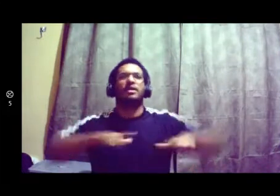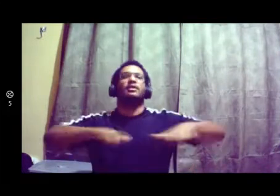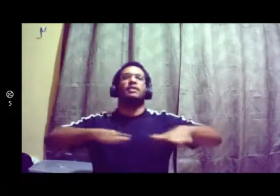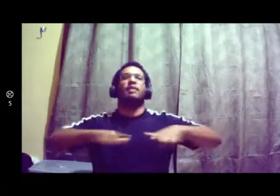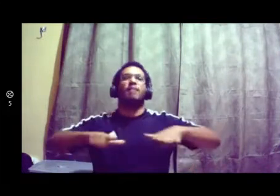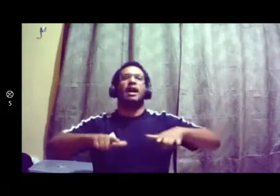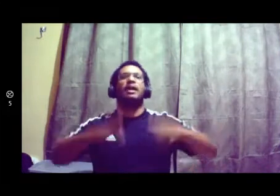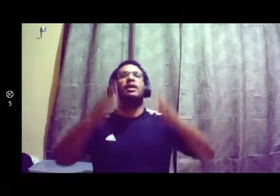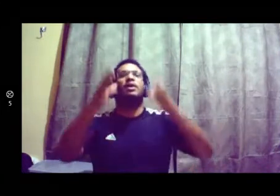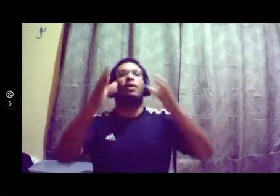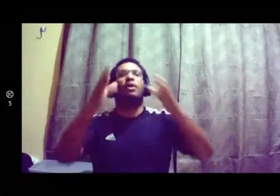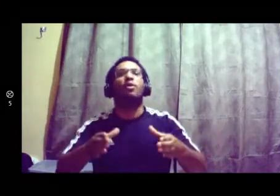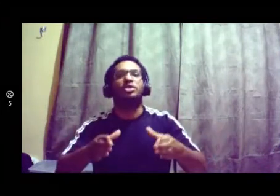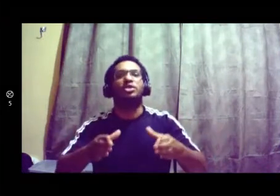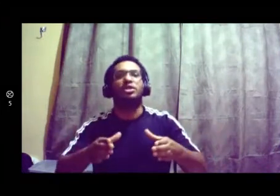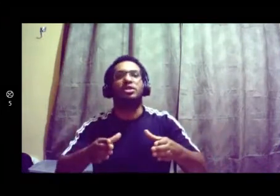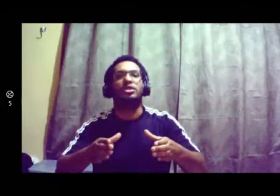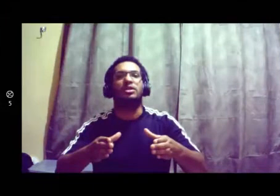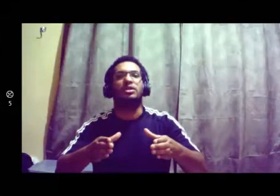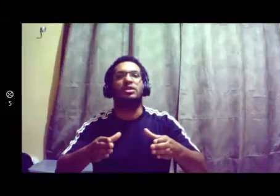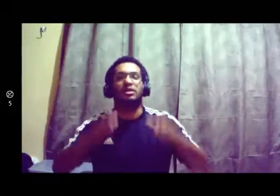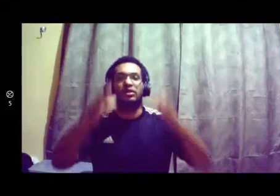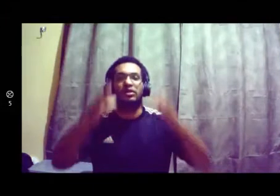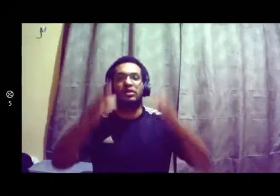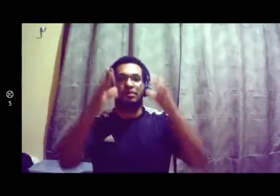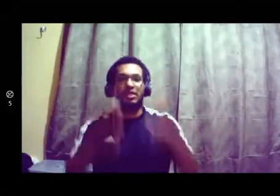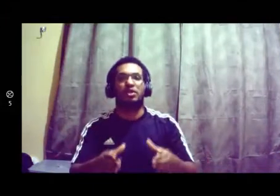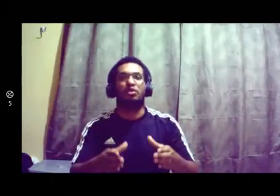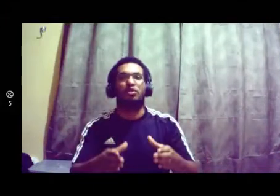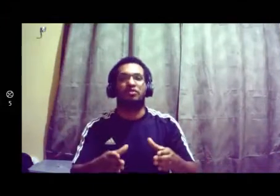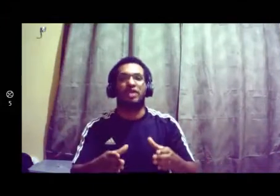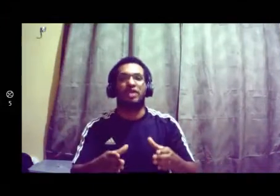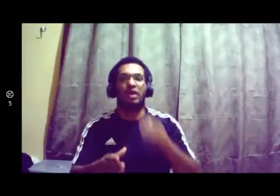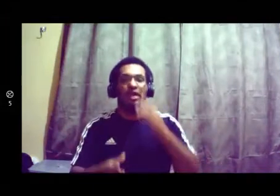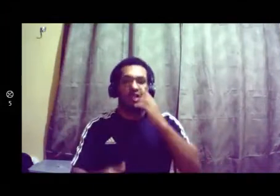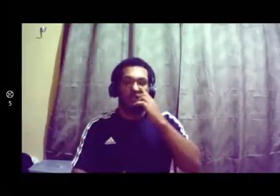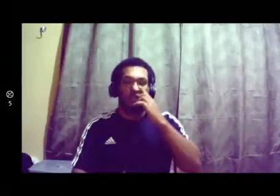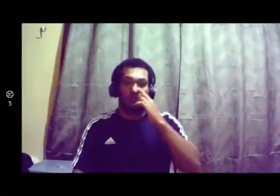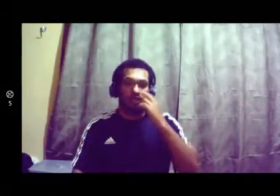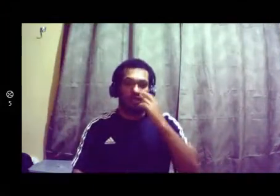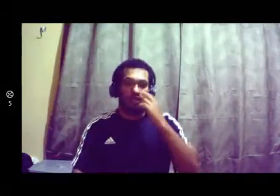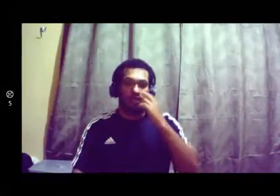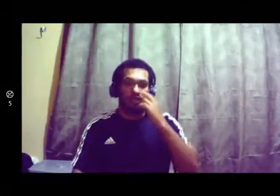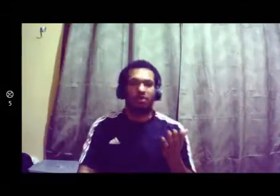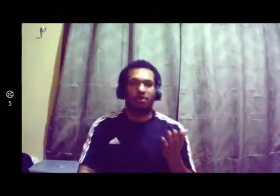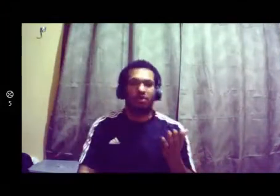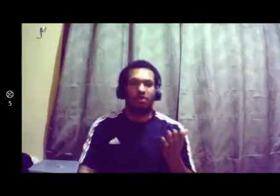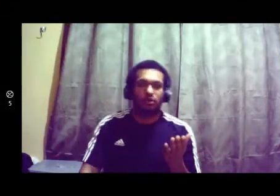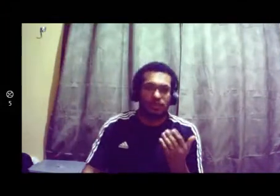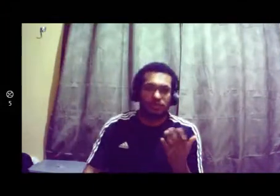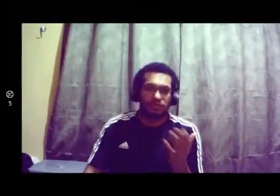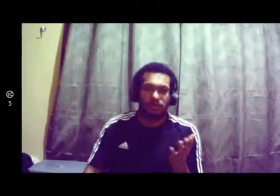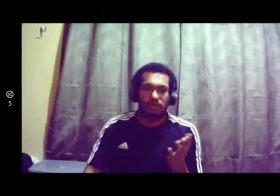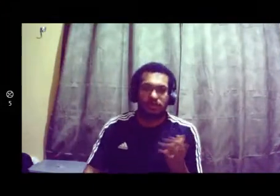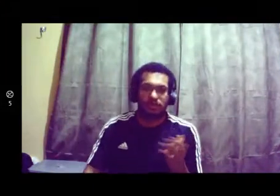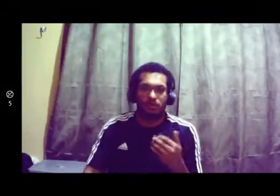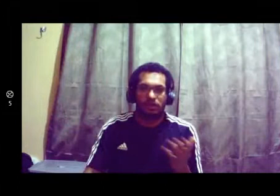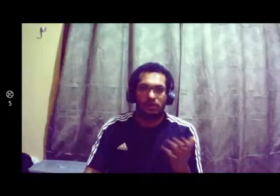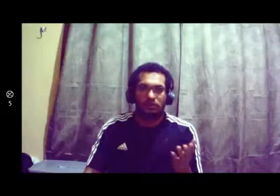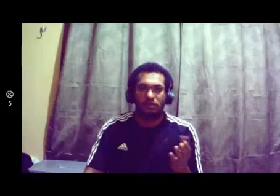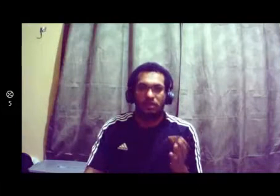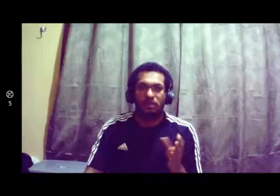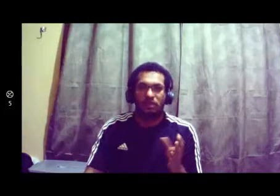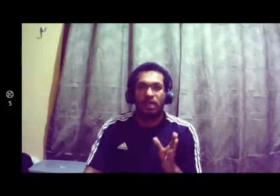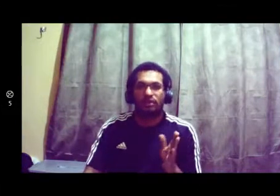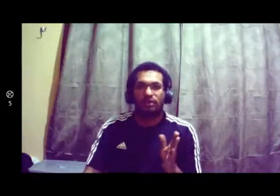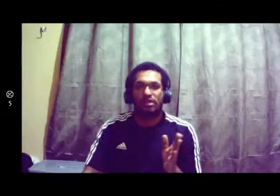você trabalha onde? Então você deixa esse onde no final. Geralmente na língua portuguesa, quando vocês estão